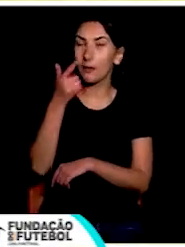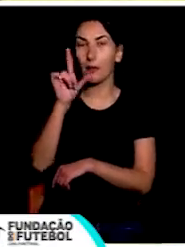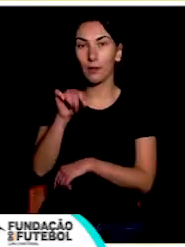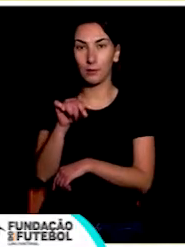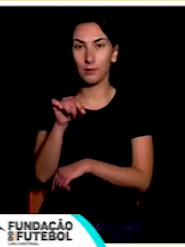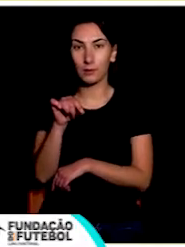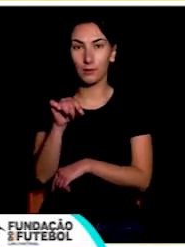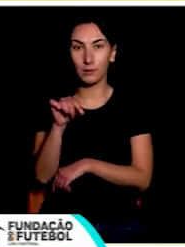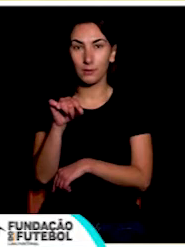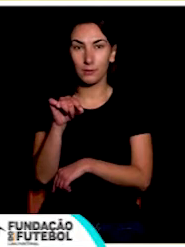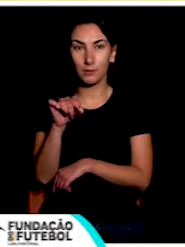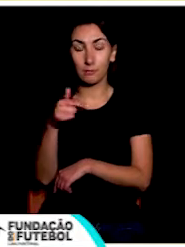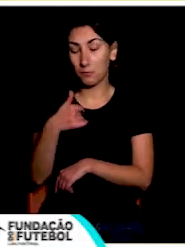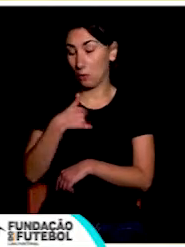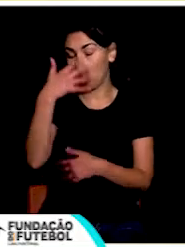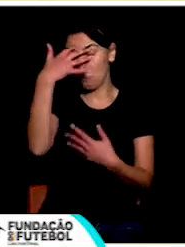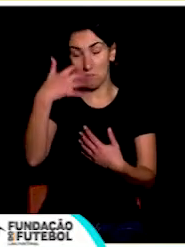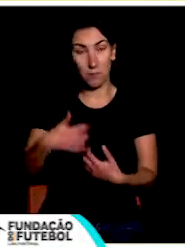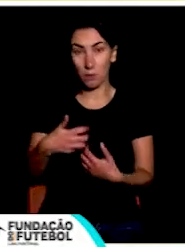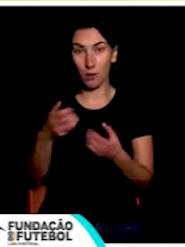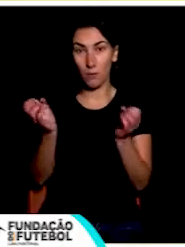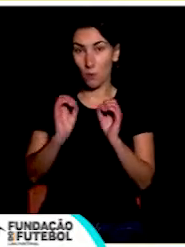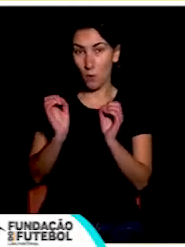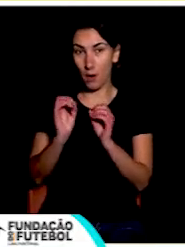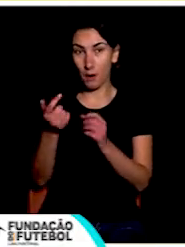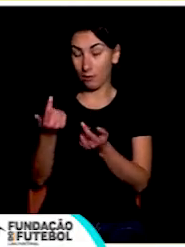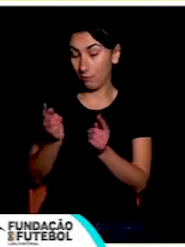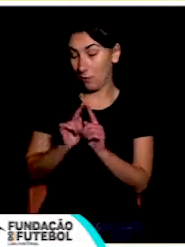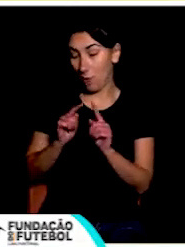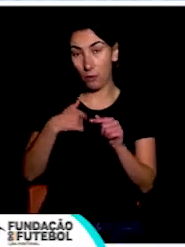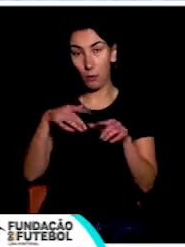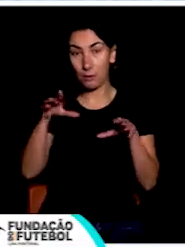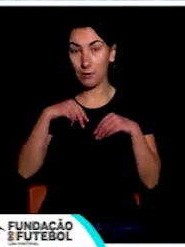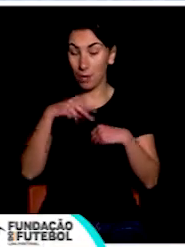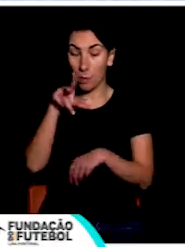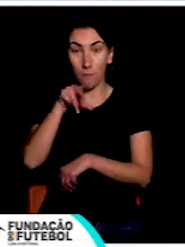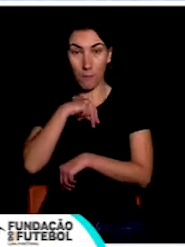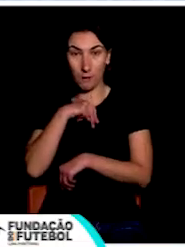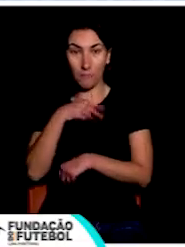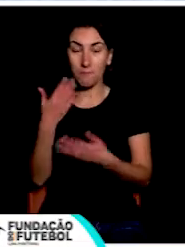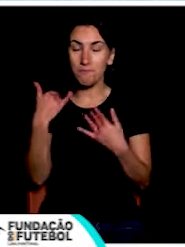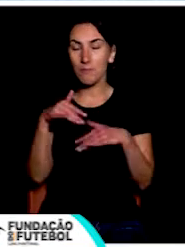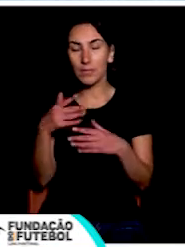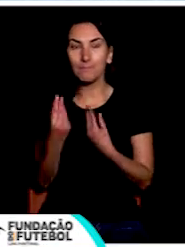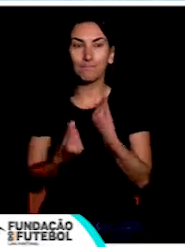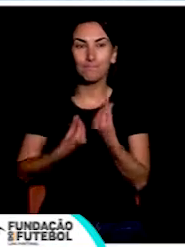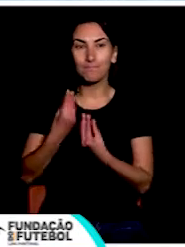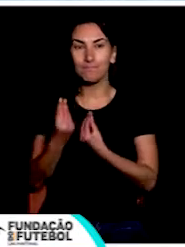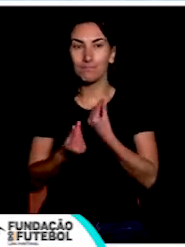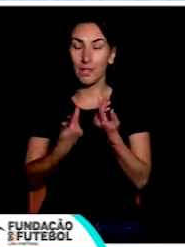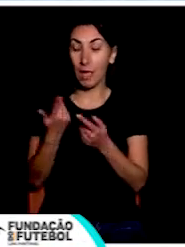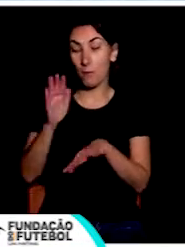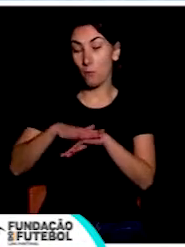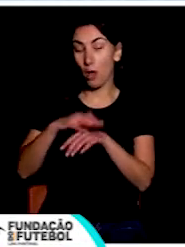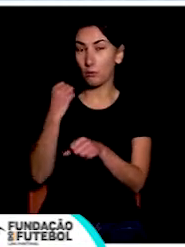Depois dizer também que não tenho dúvidas, estou eu a receber o prémio, mas de alguma forma